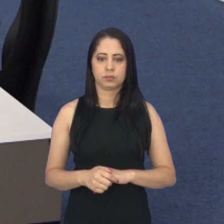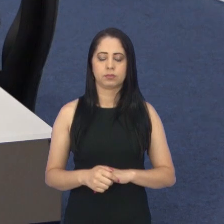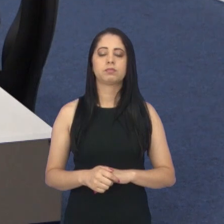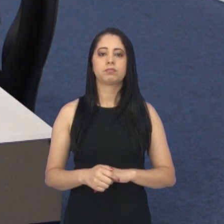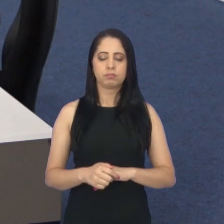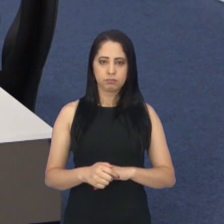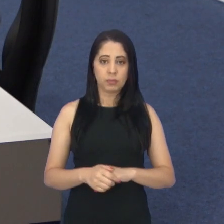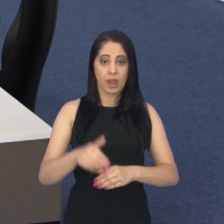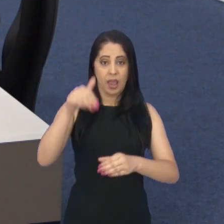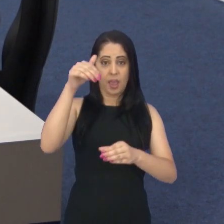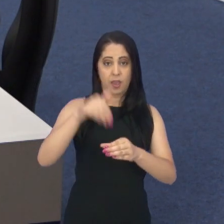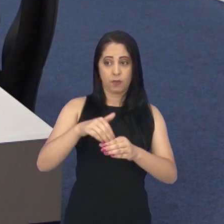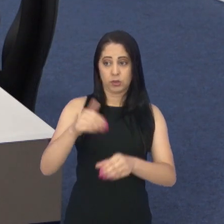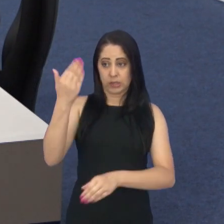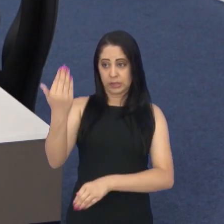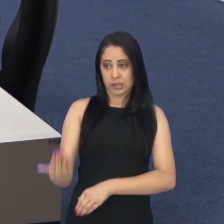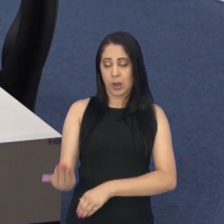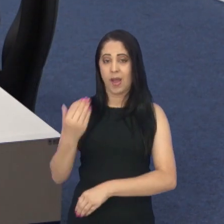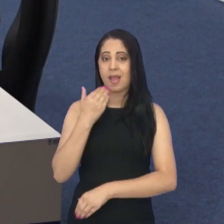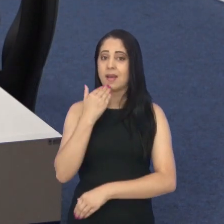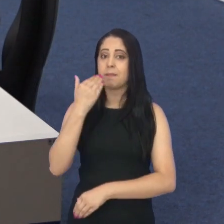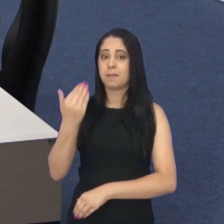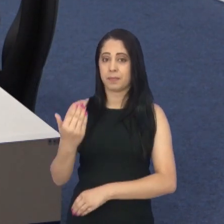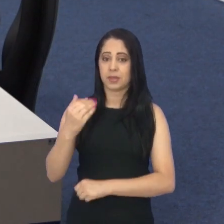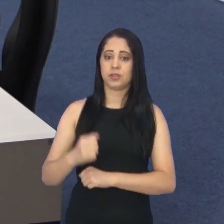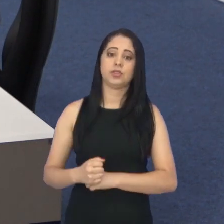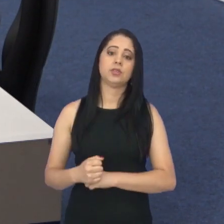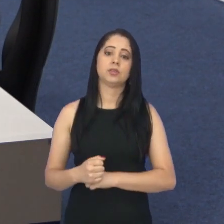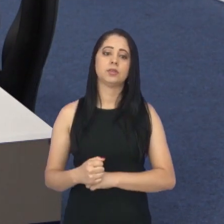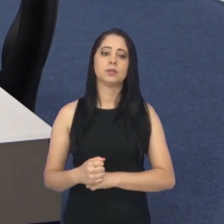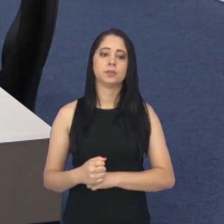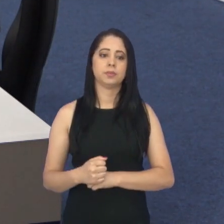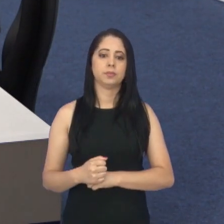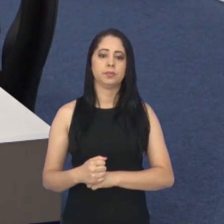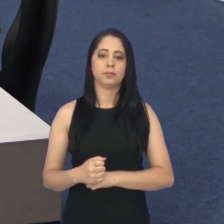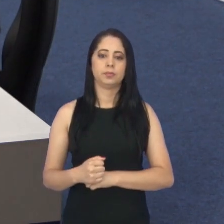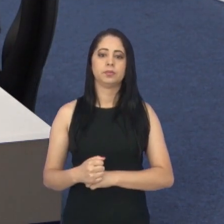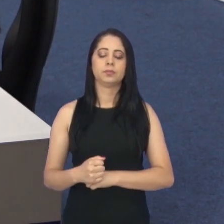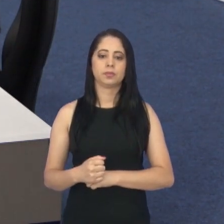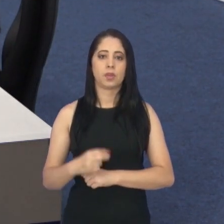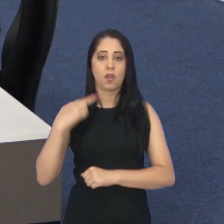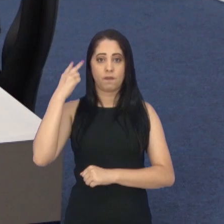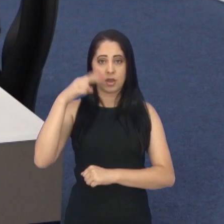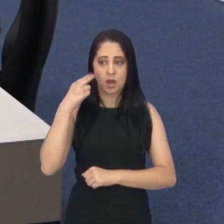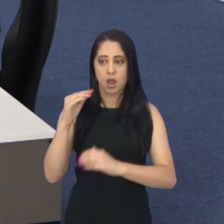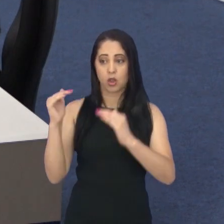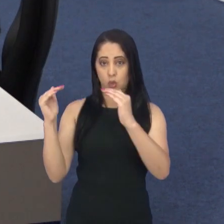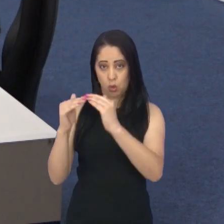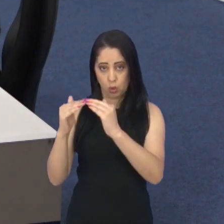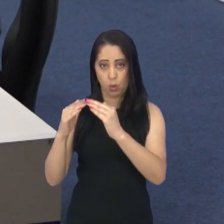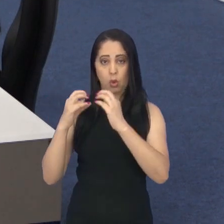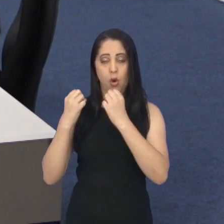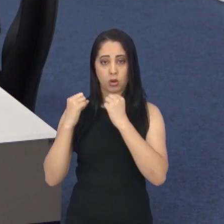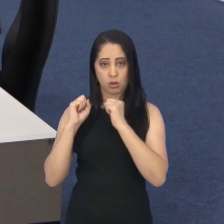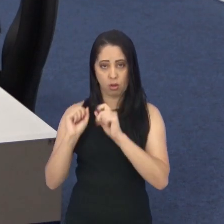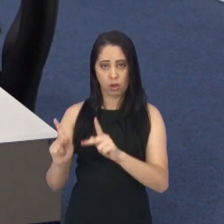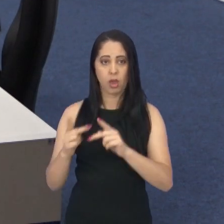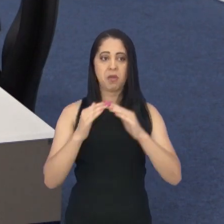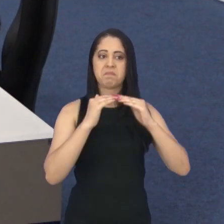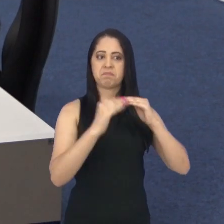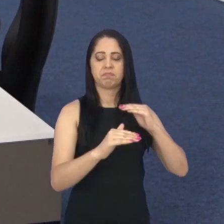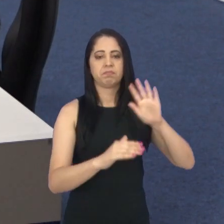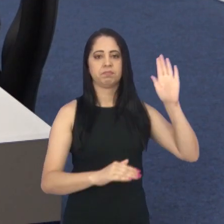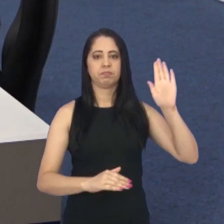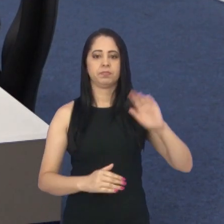Em votação, o pedido verbal do vereador José Luiz. Vereadores favoráveis, permaneça como estão. Os contrários